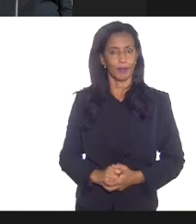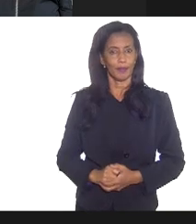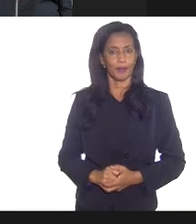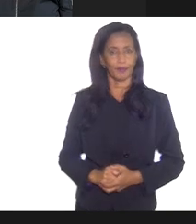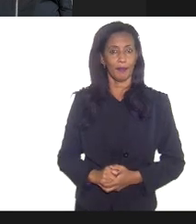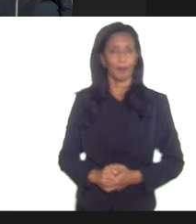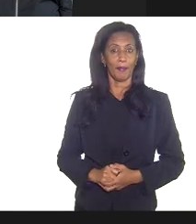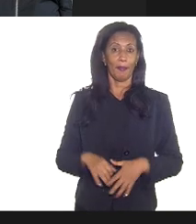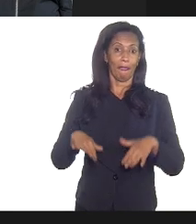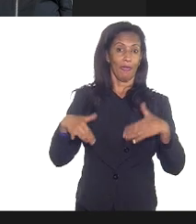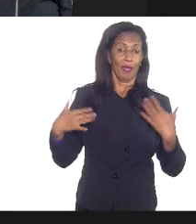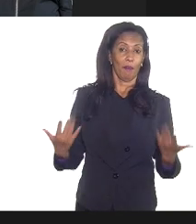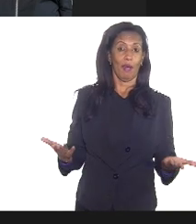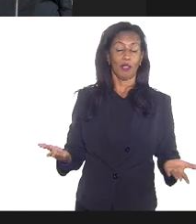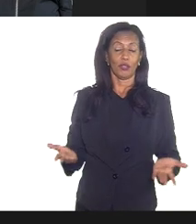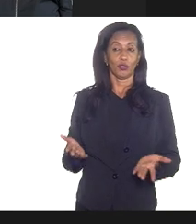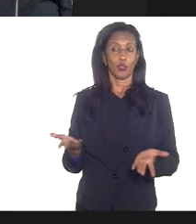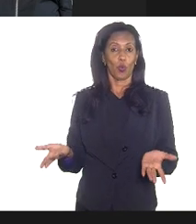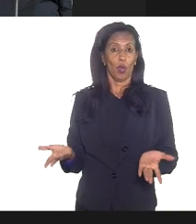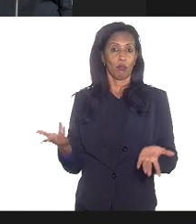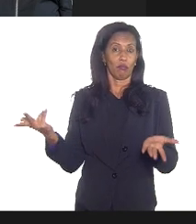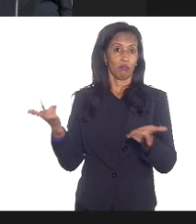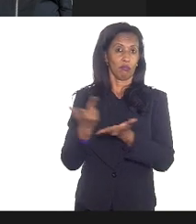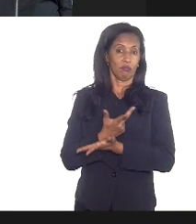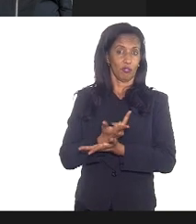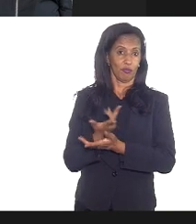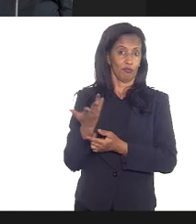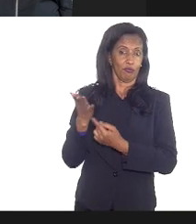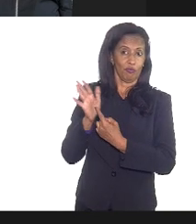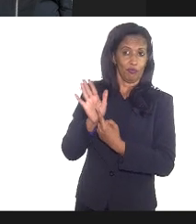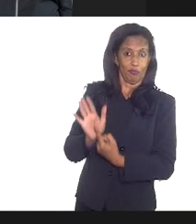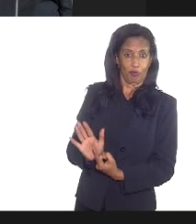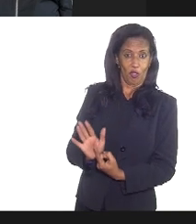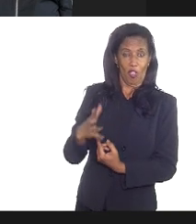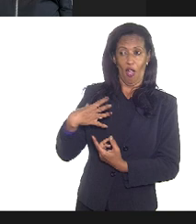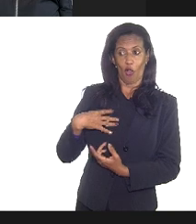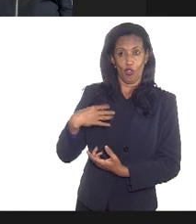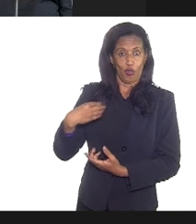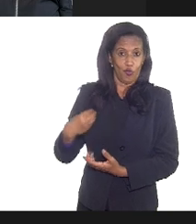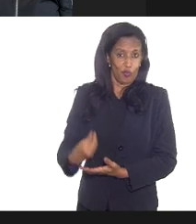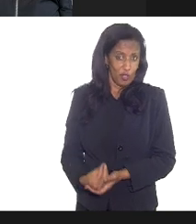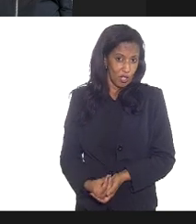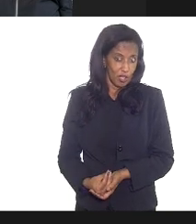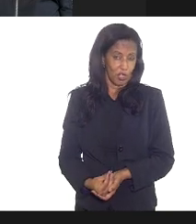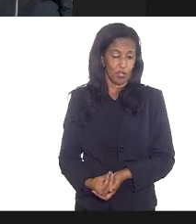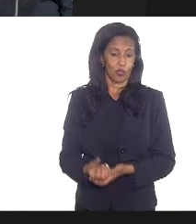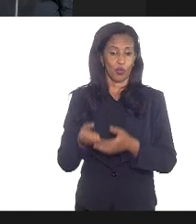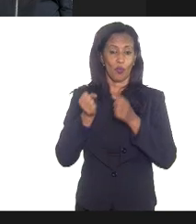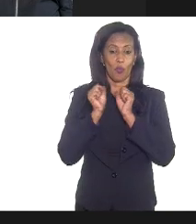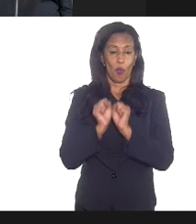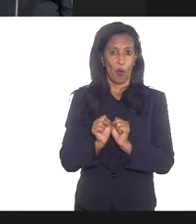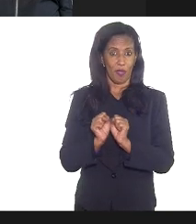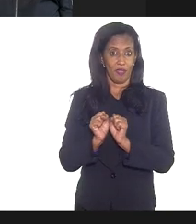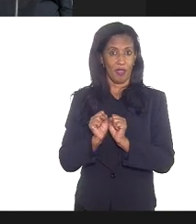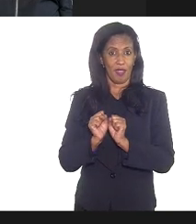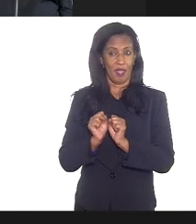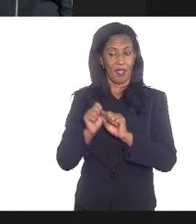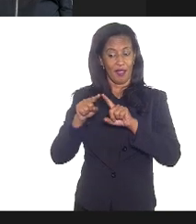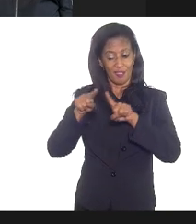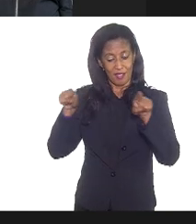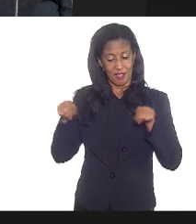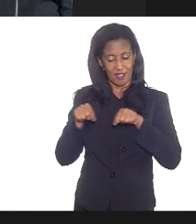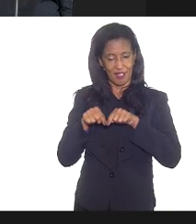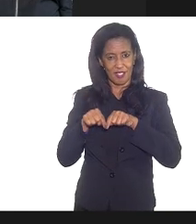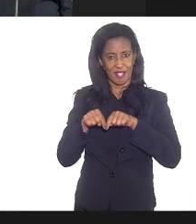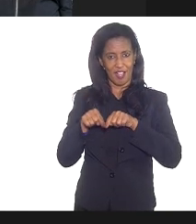Mas, quando isso foi referente aos nossos filhos poderem filmar suas